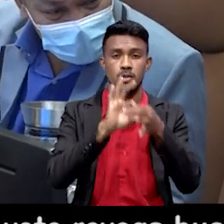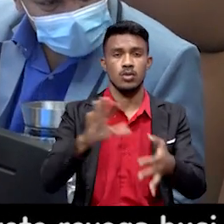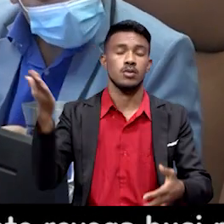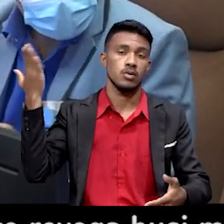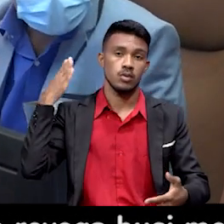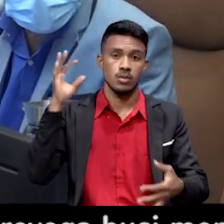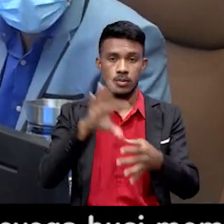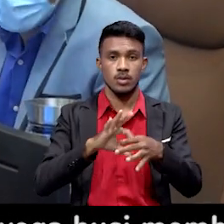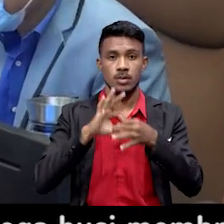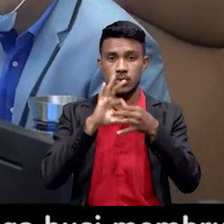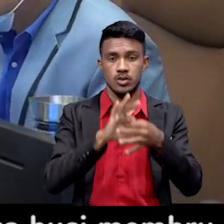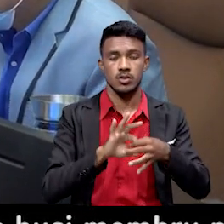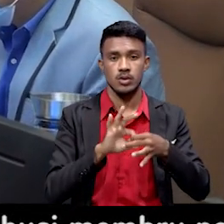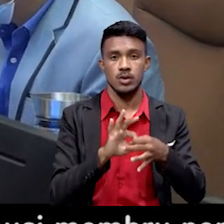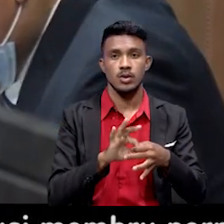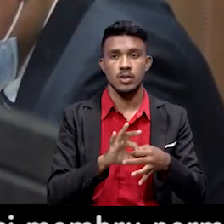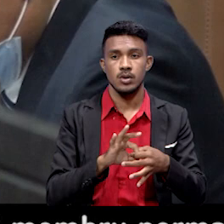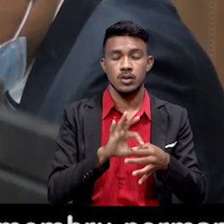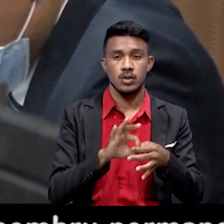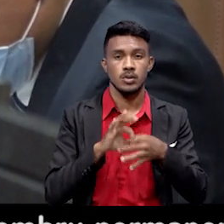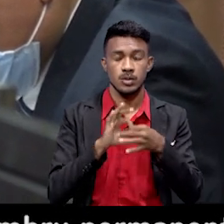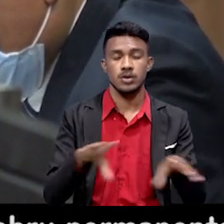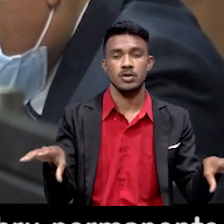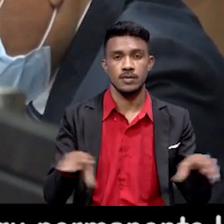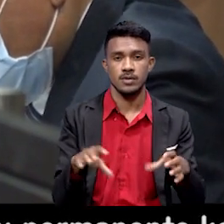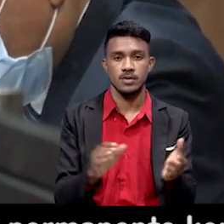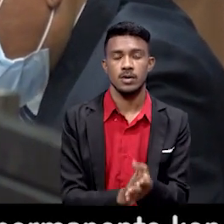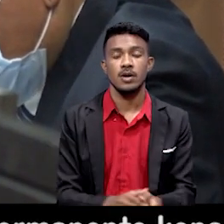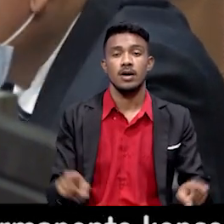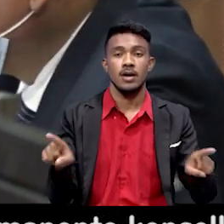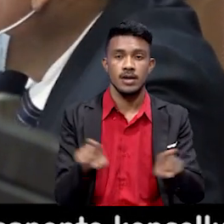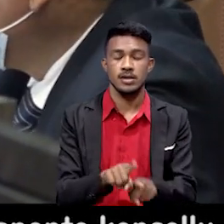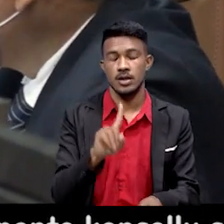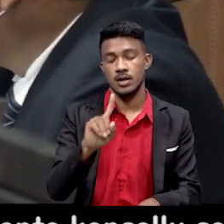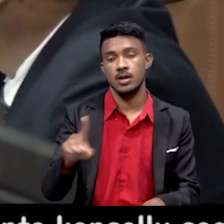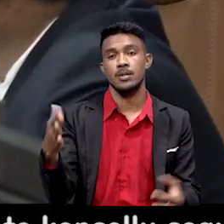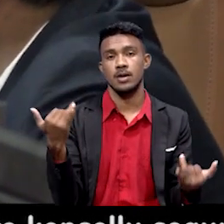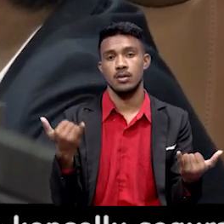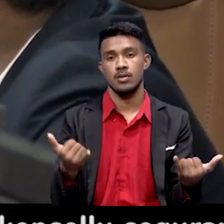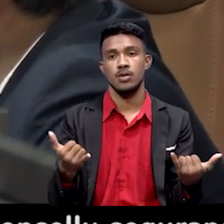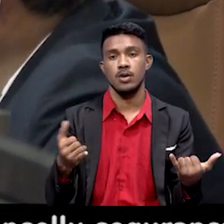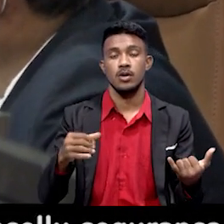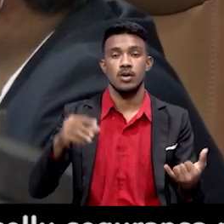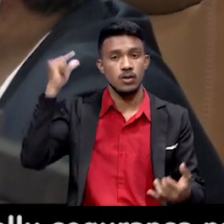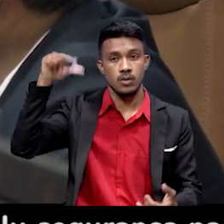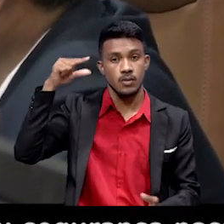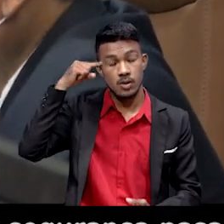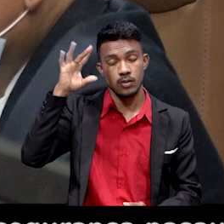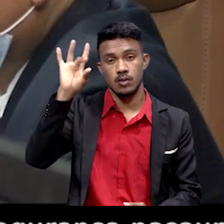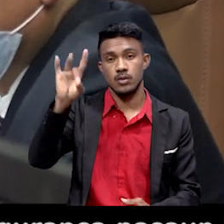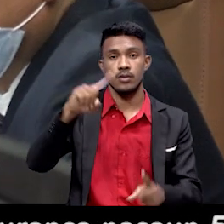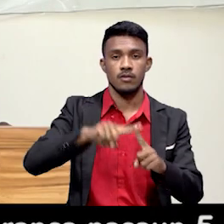ex-membros do órgãos de soberania. Norma ida né, mas foi na dau iha itabo governo iha